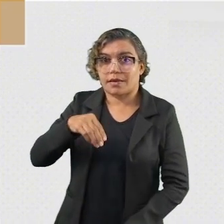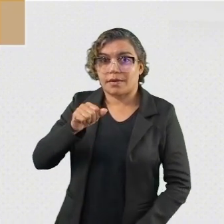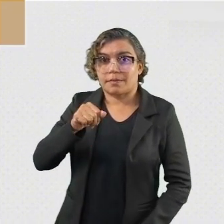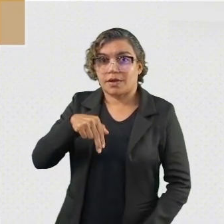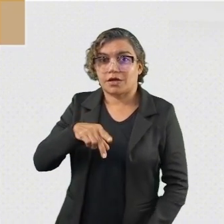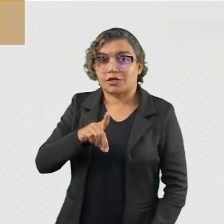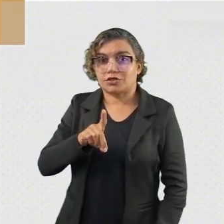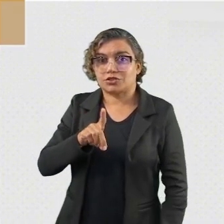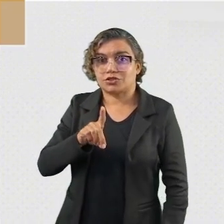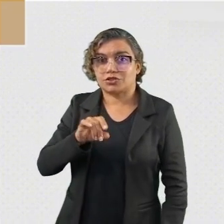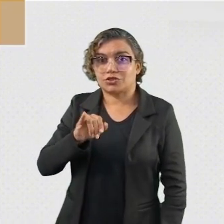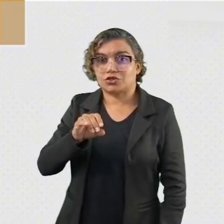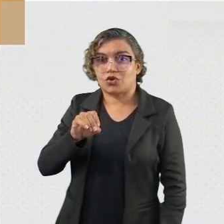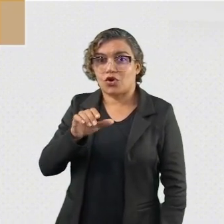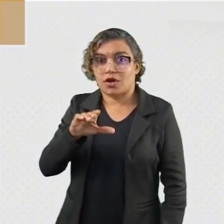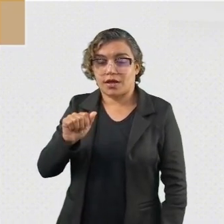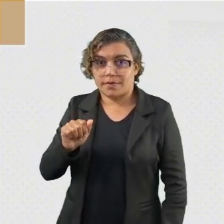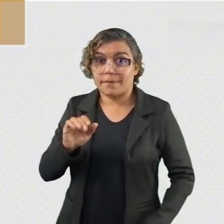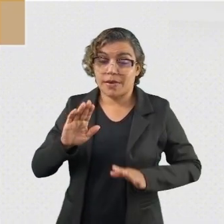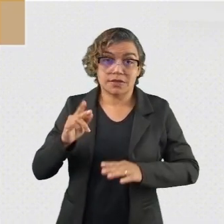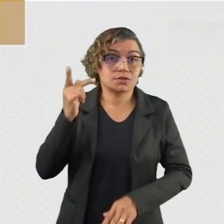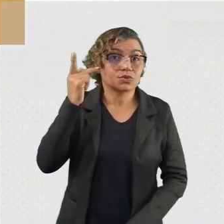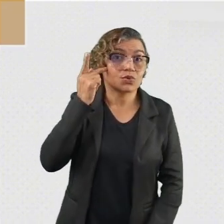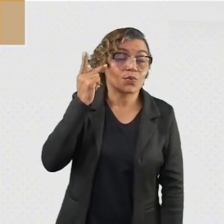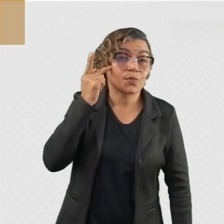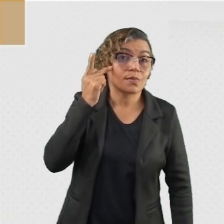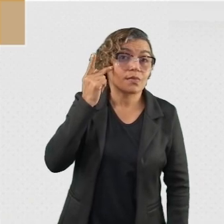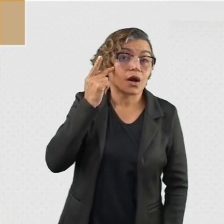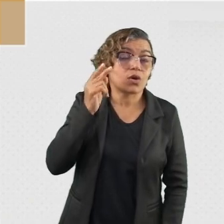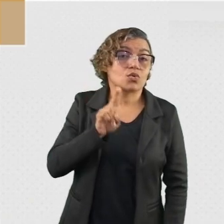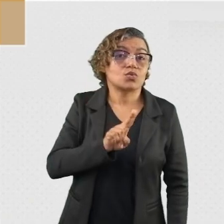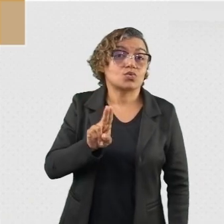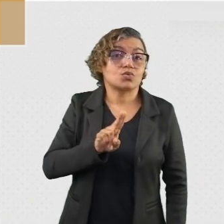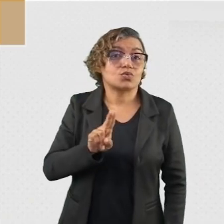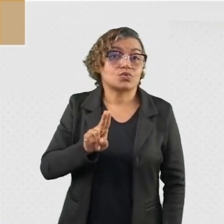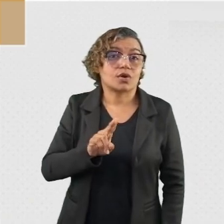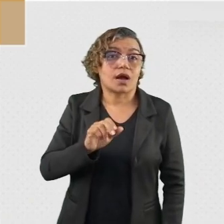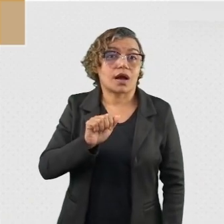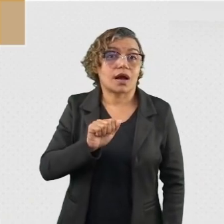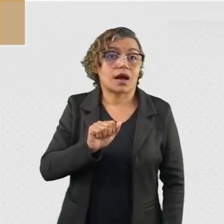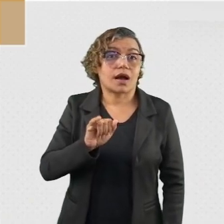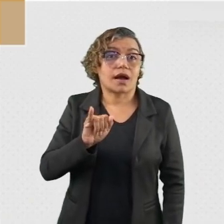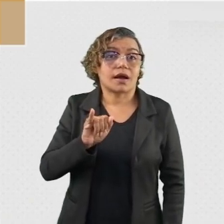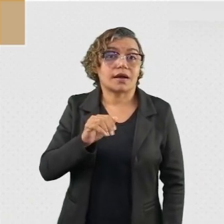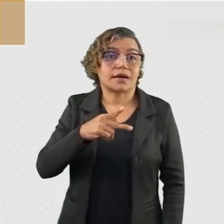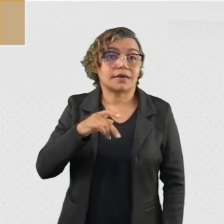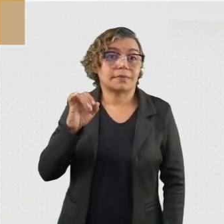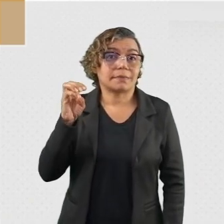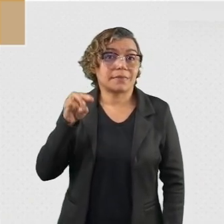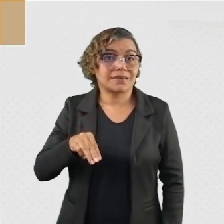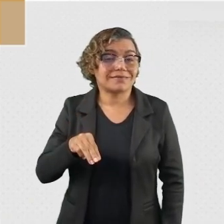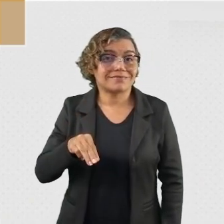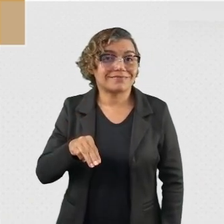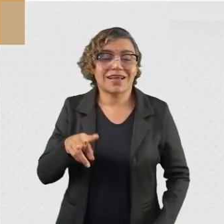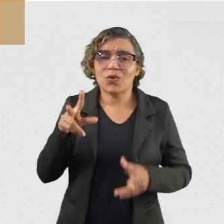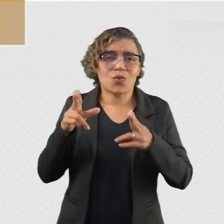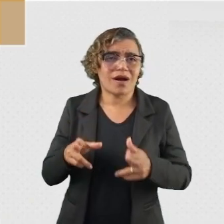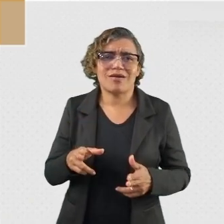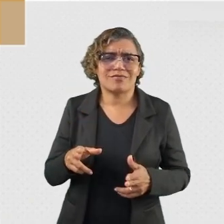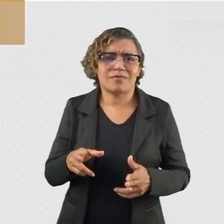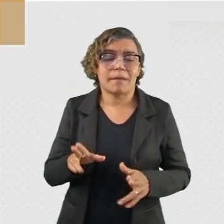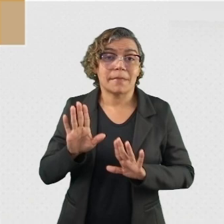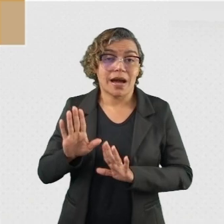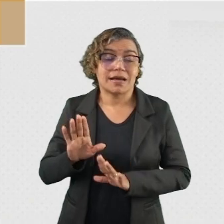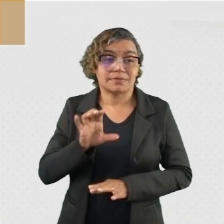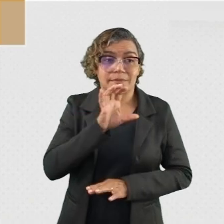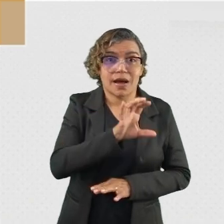ok? Mas se você vai em São Paulo, vai estar escrito aipim. É a mesma coisa. Mas em